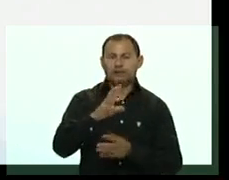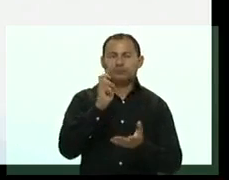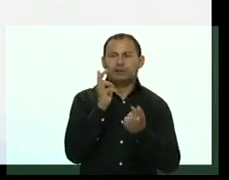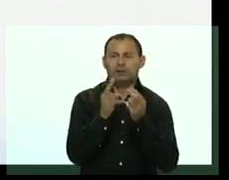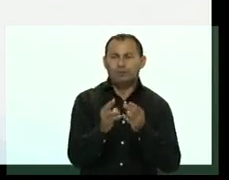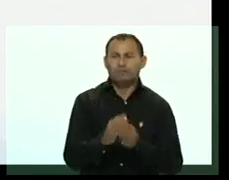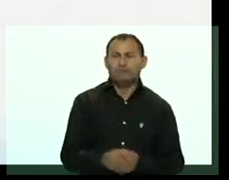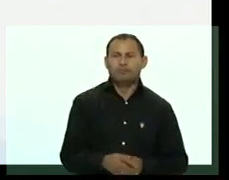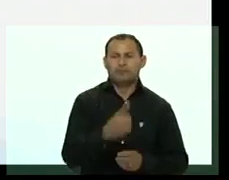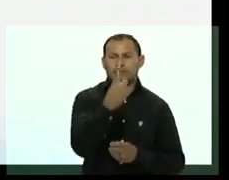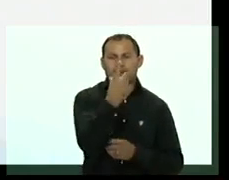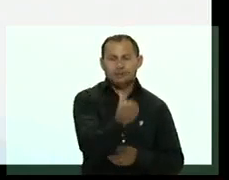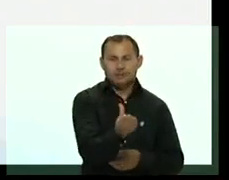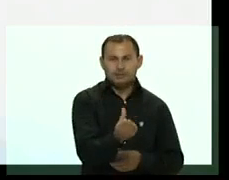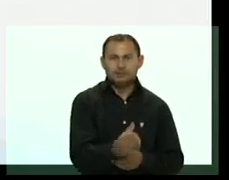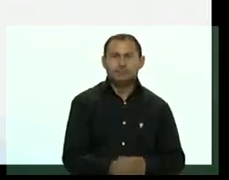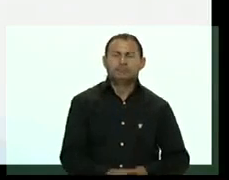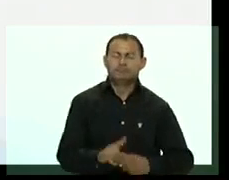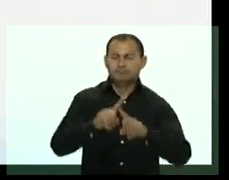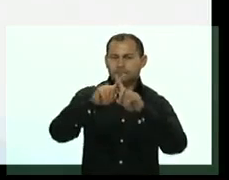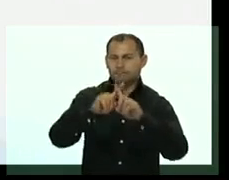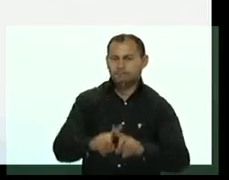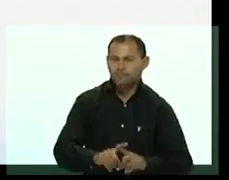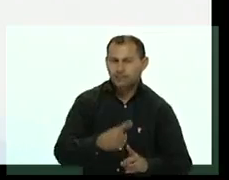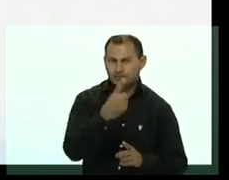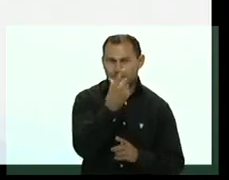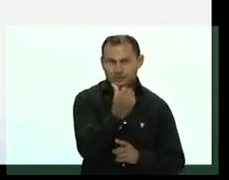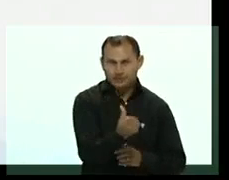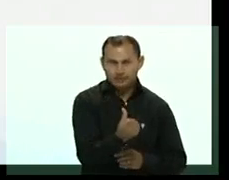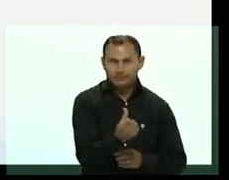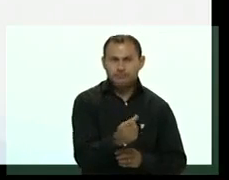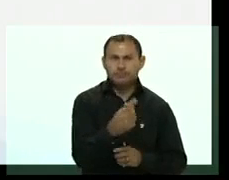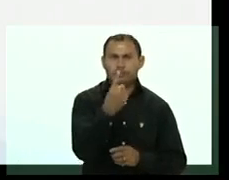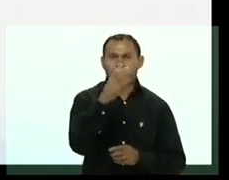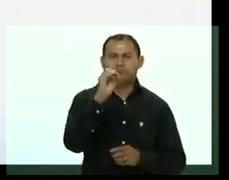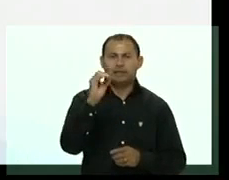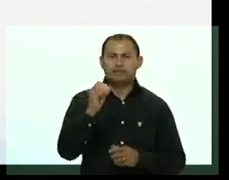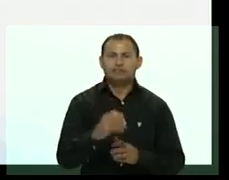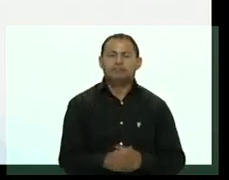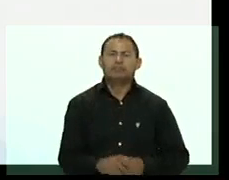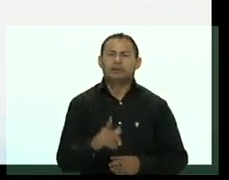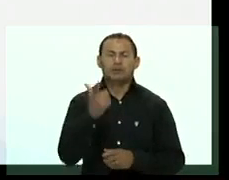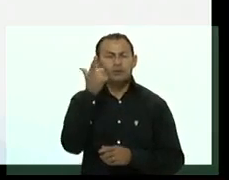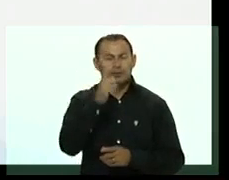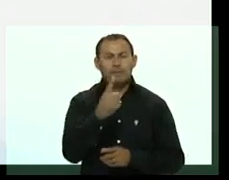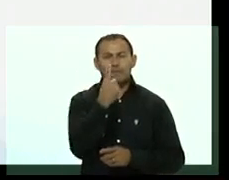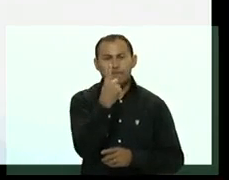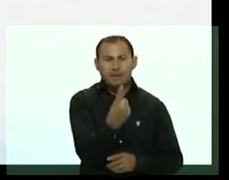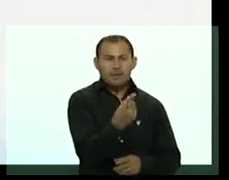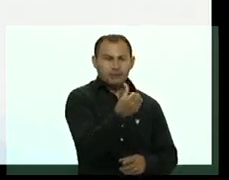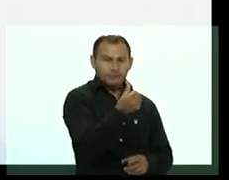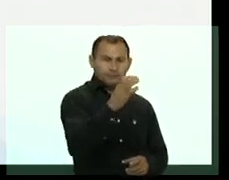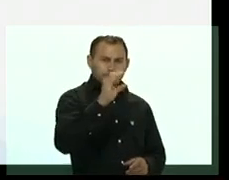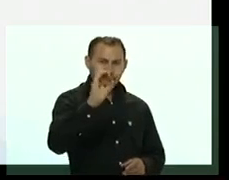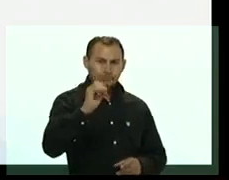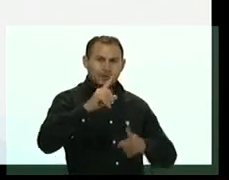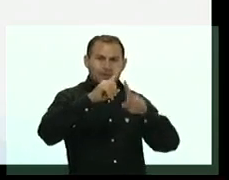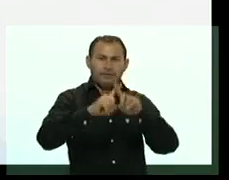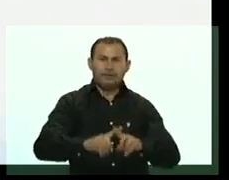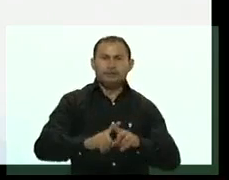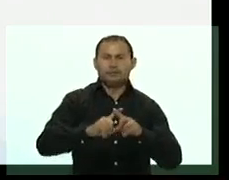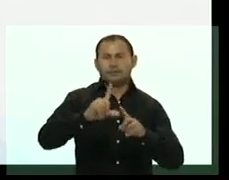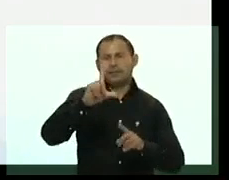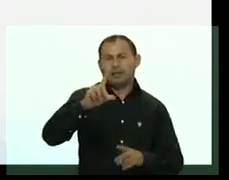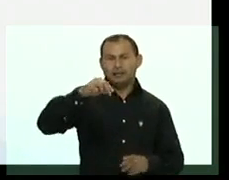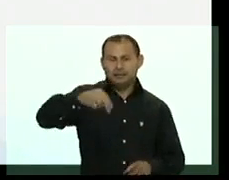dar 16. Multiplicando esse 16 aí por 100, nós vamos ter 1.600 vezes ln